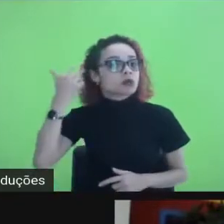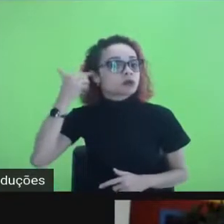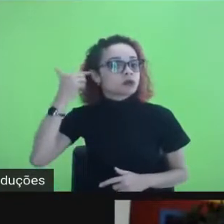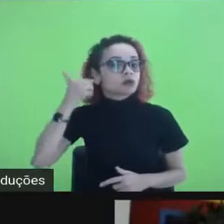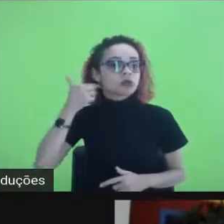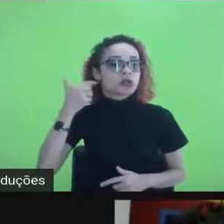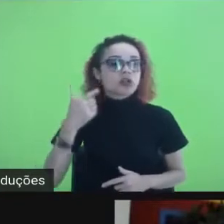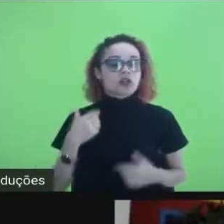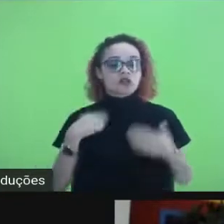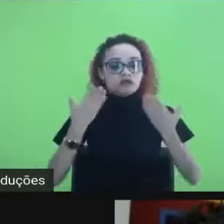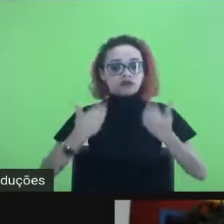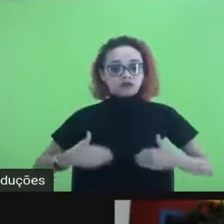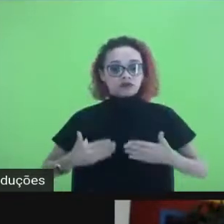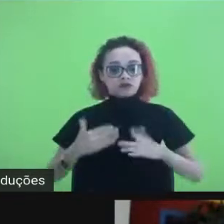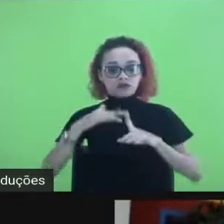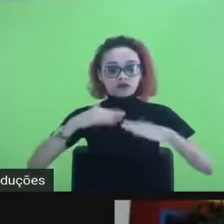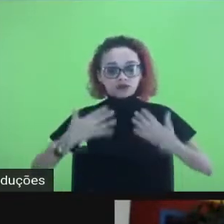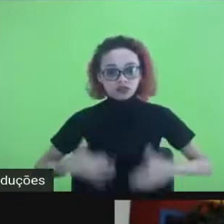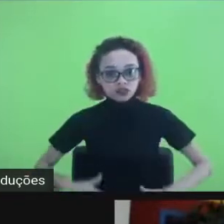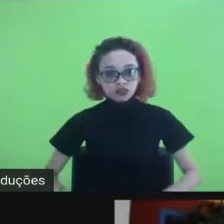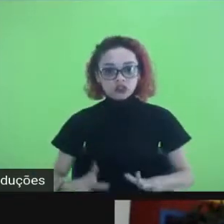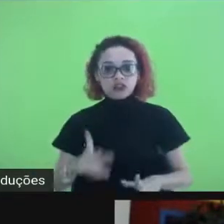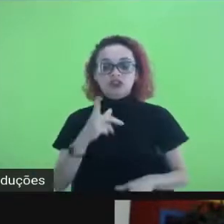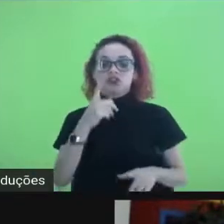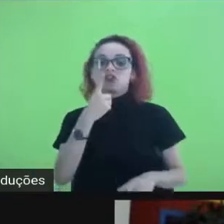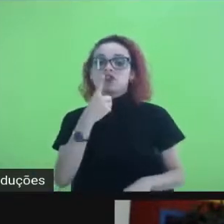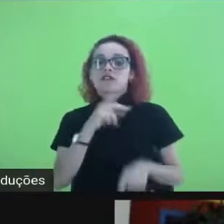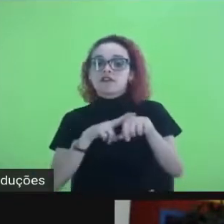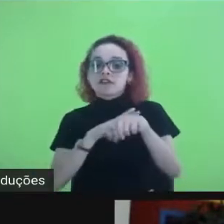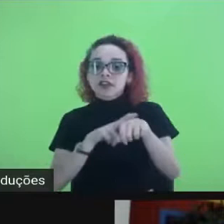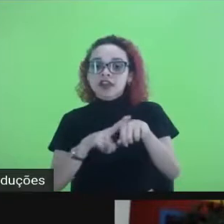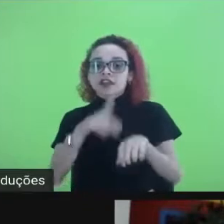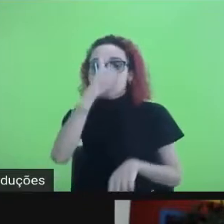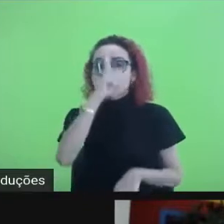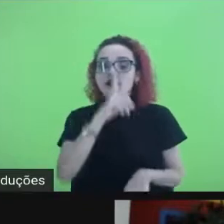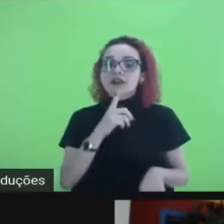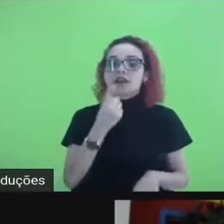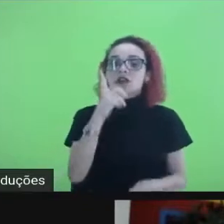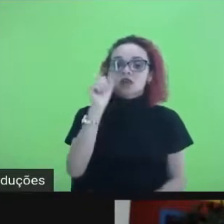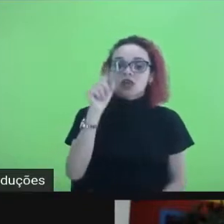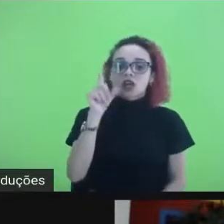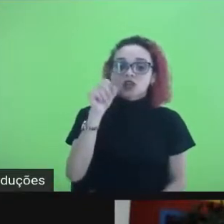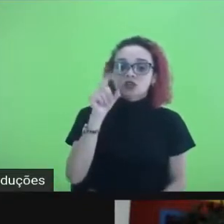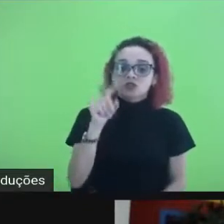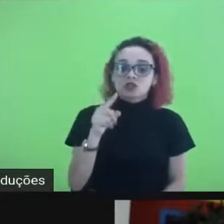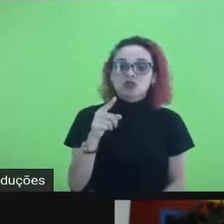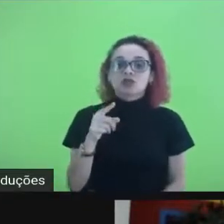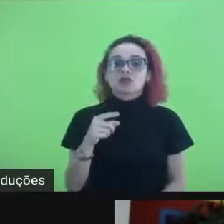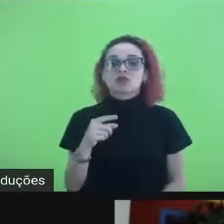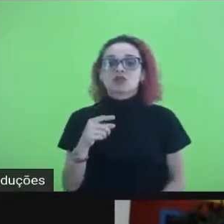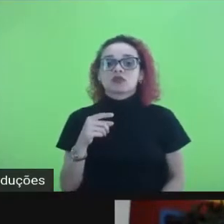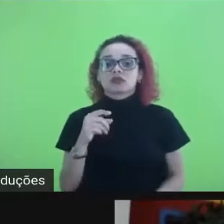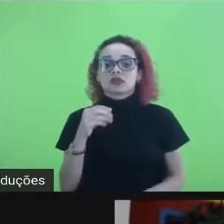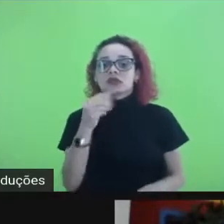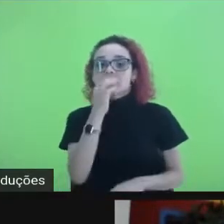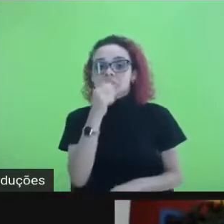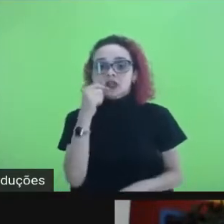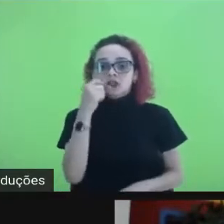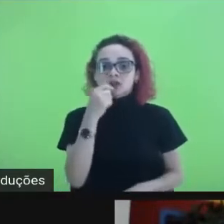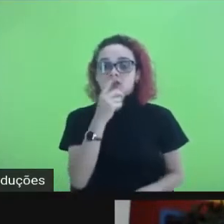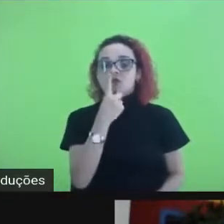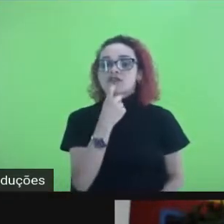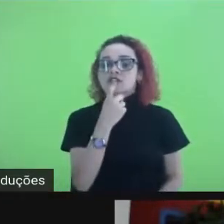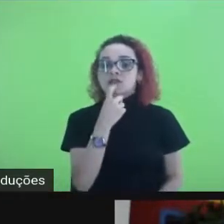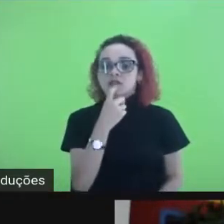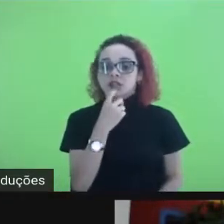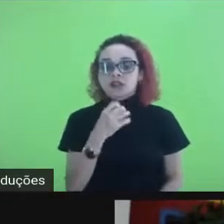com vestido hoje verde, amarelo e azul estampado e com um batom vermelho. Vou aproveitar